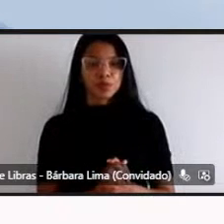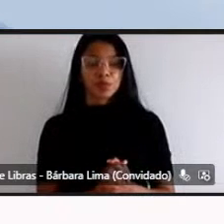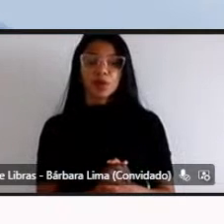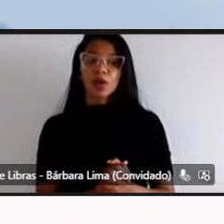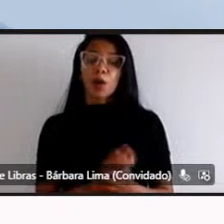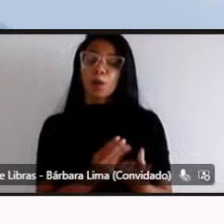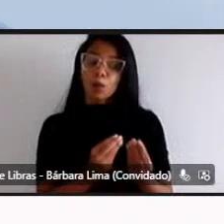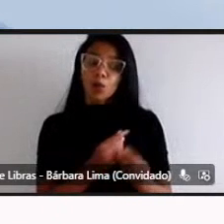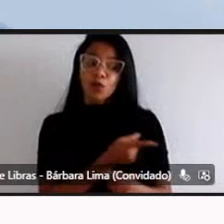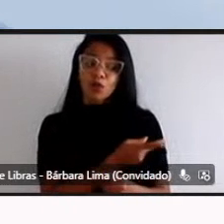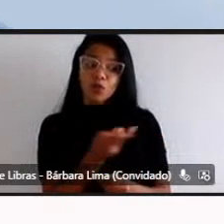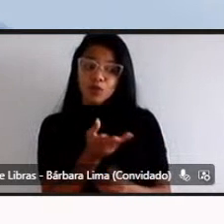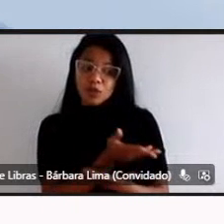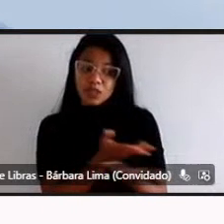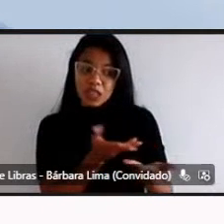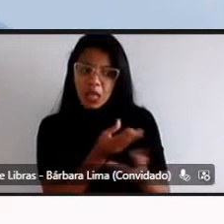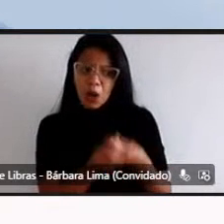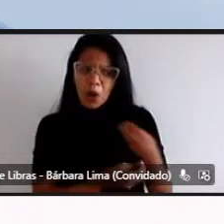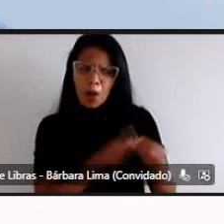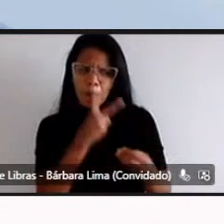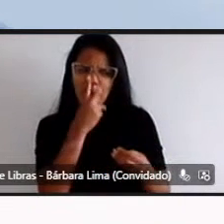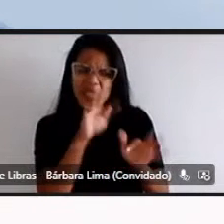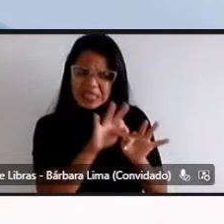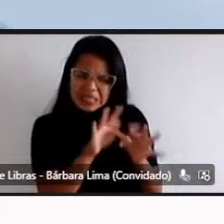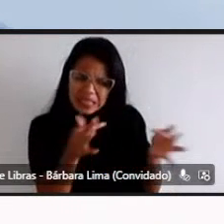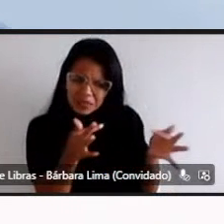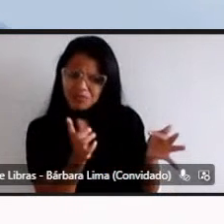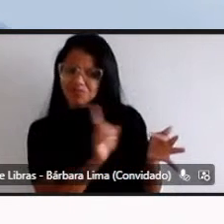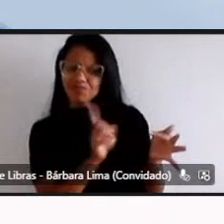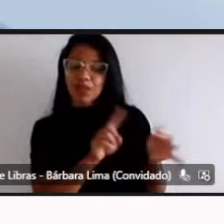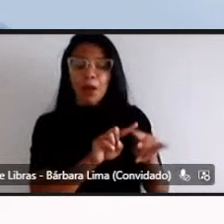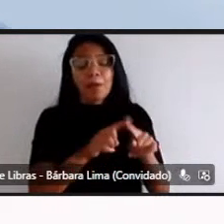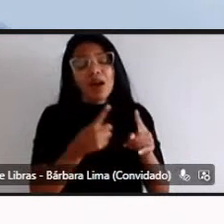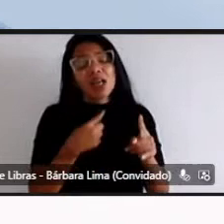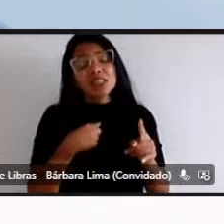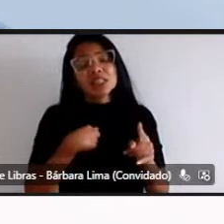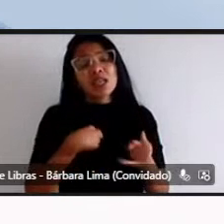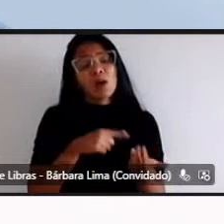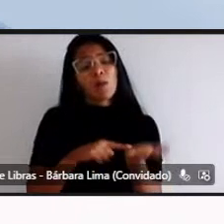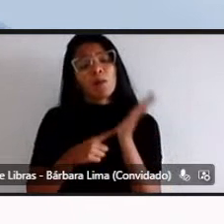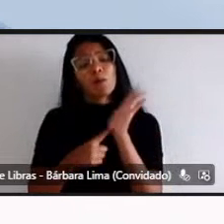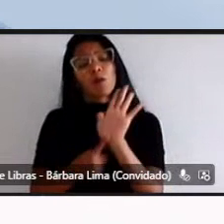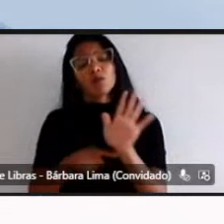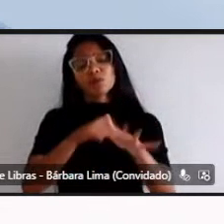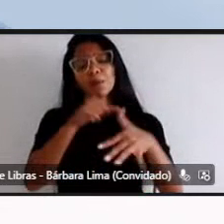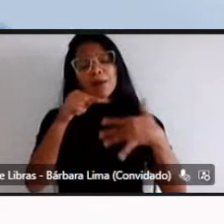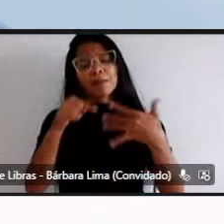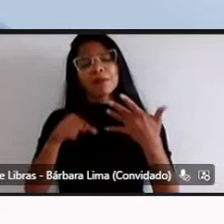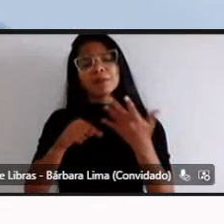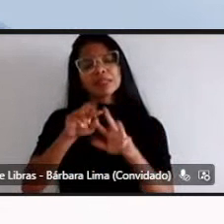vão achar que esse diagrama é simplista demais, mas é a minha maneira de simplesmente apontar as diferenças.